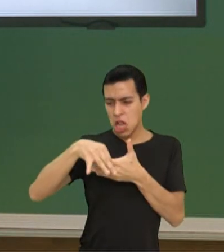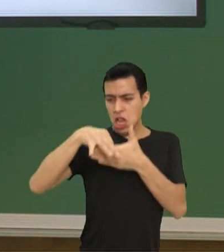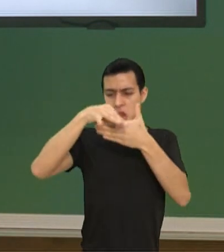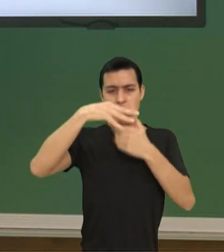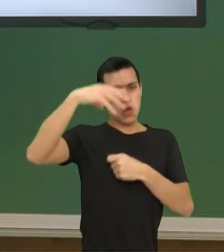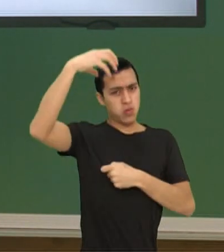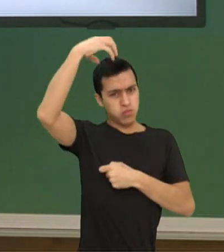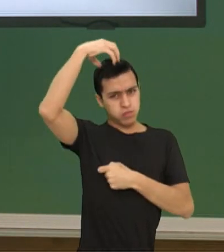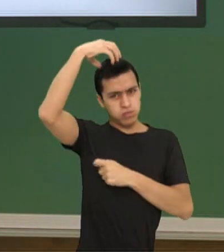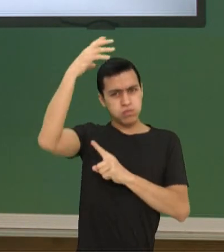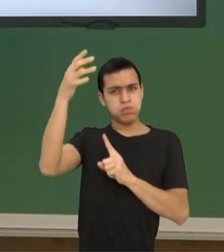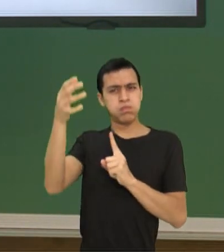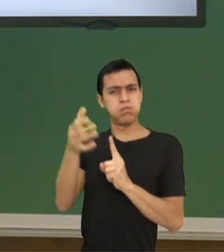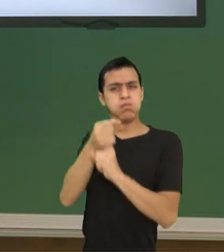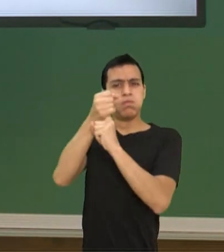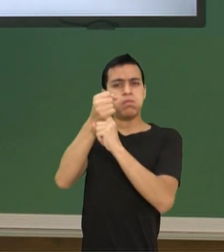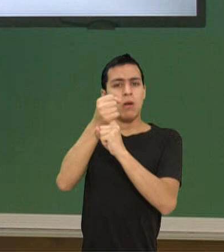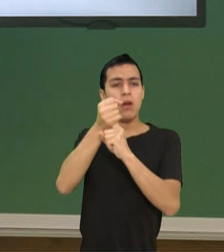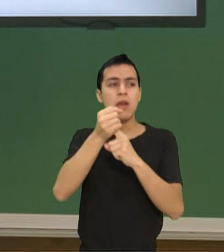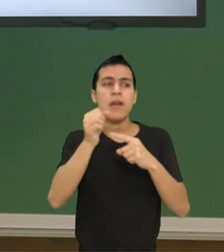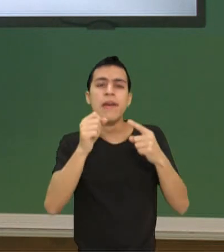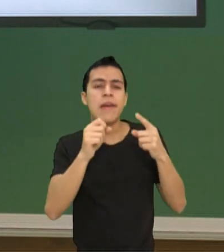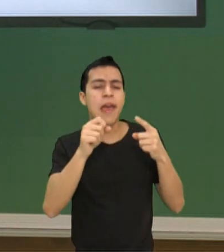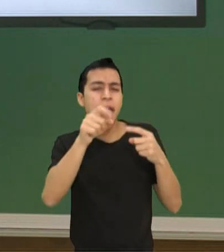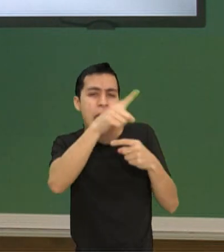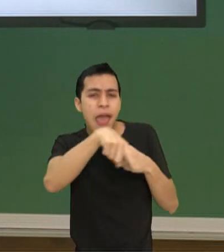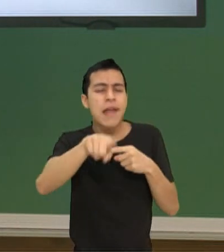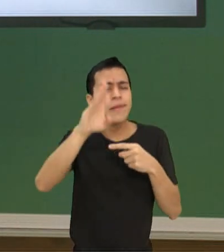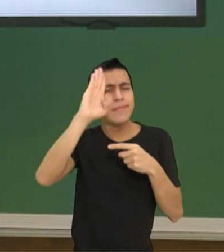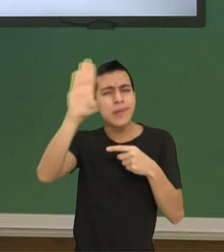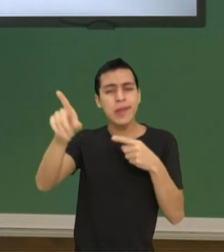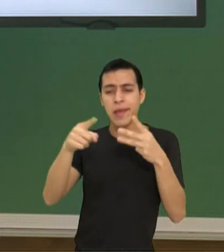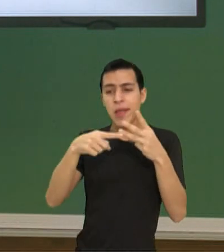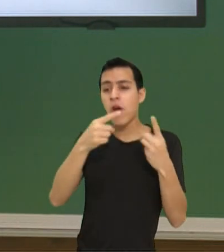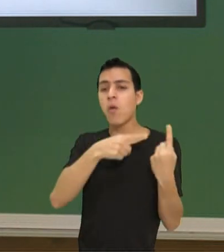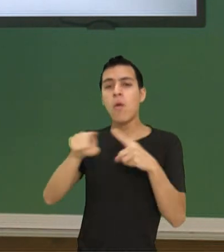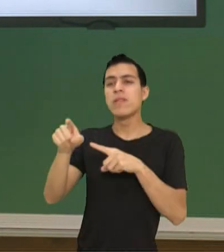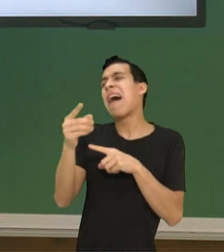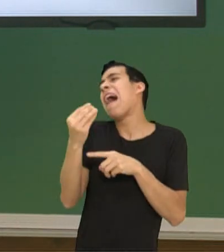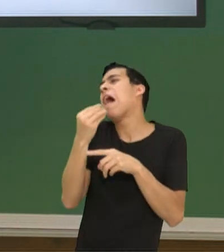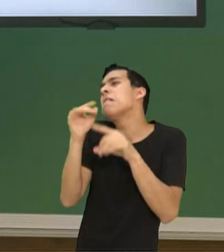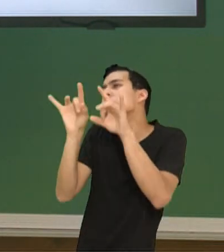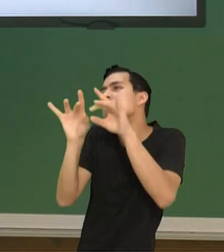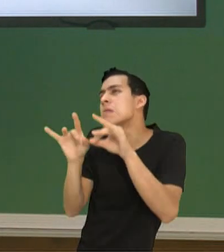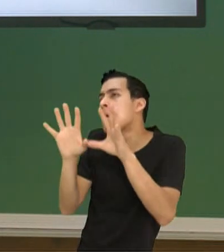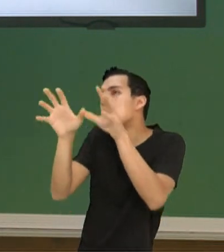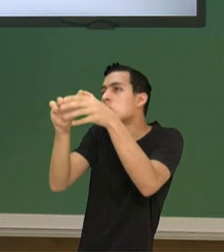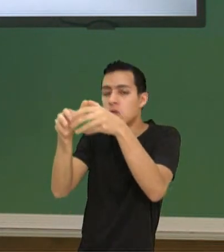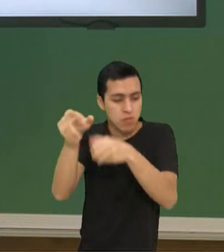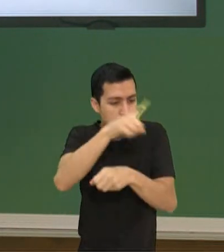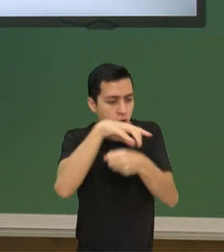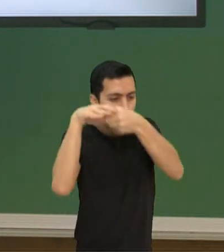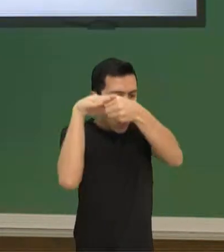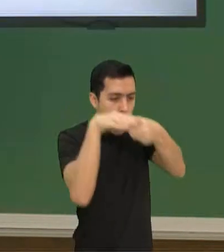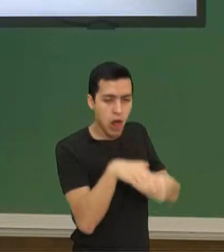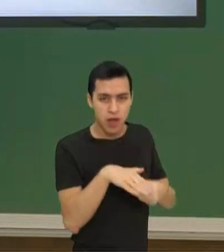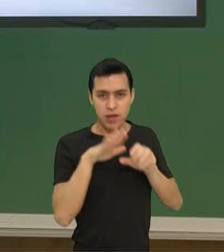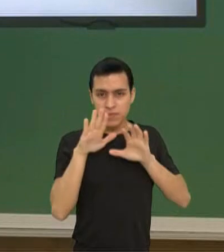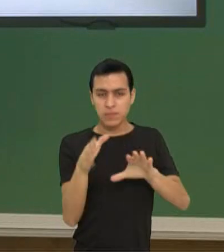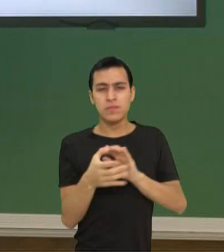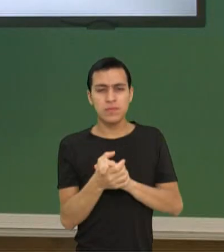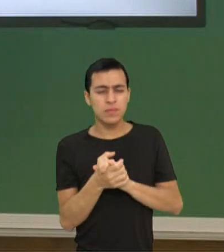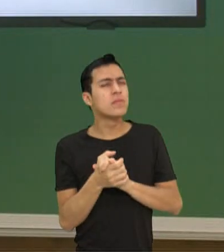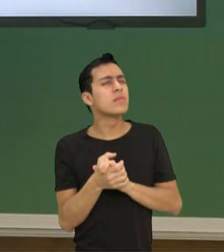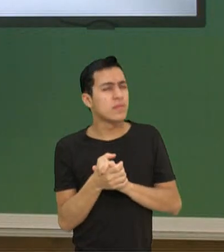grande rei absolutista e principalmente eles eram contra os privilégios. Então quando a história chama